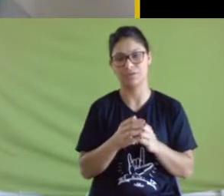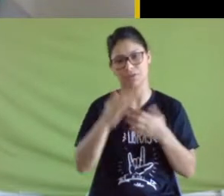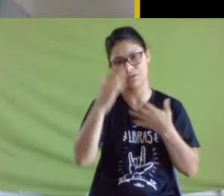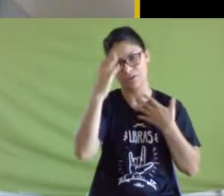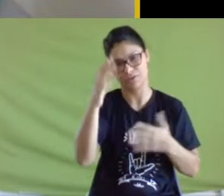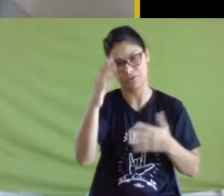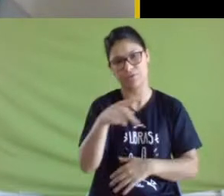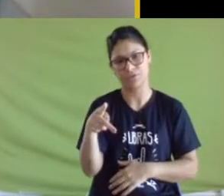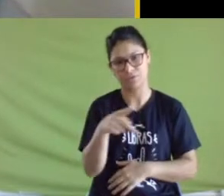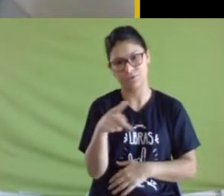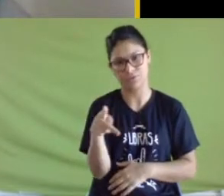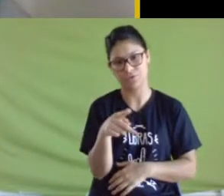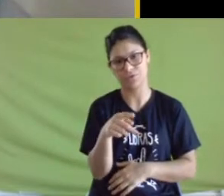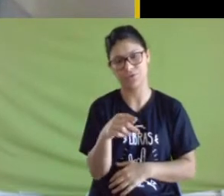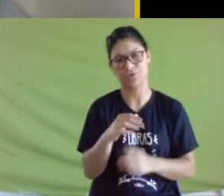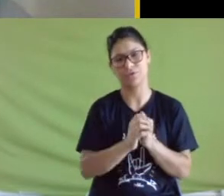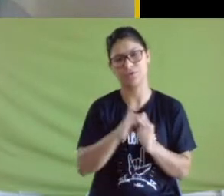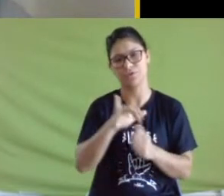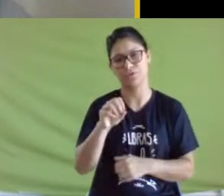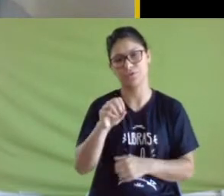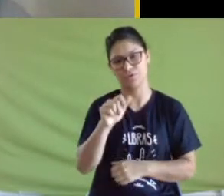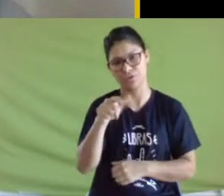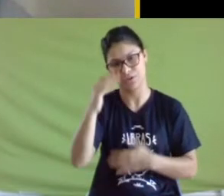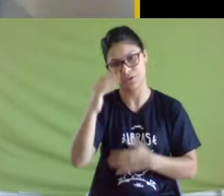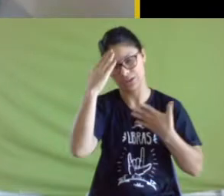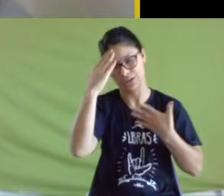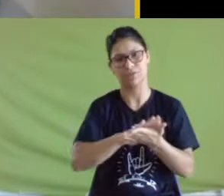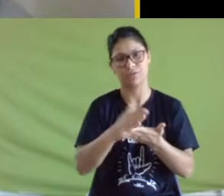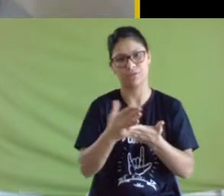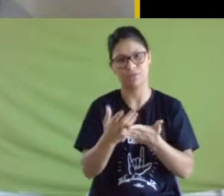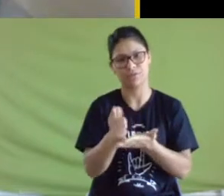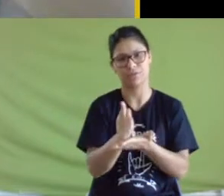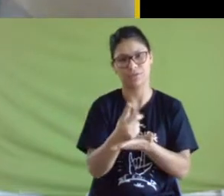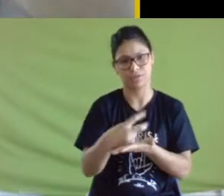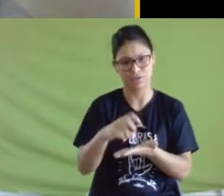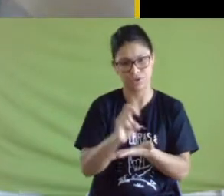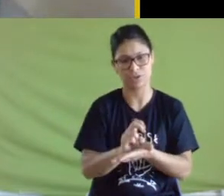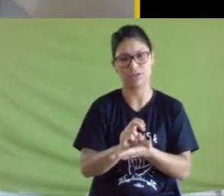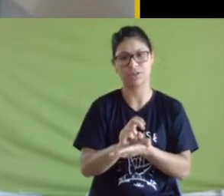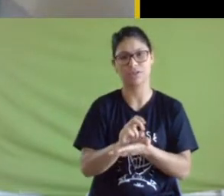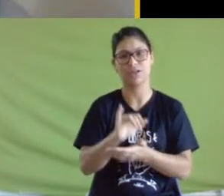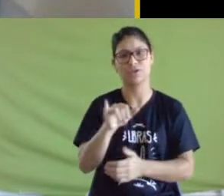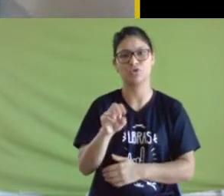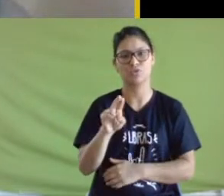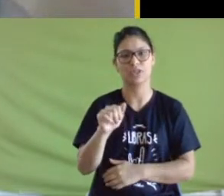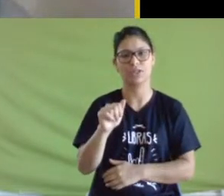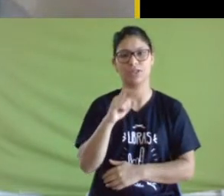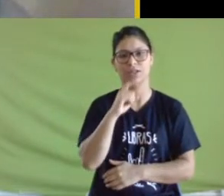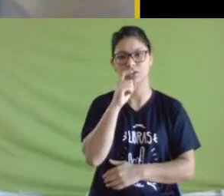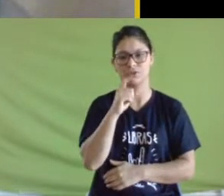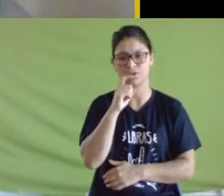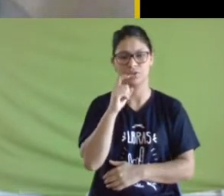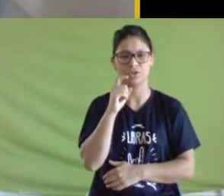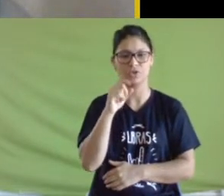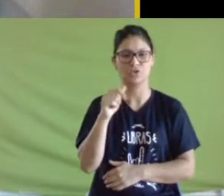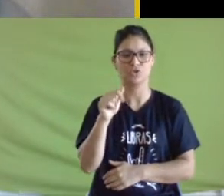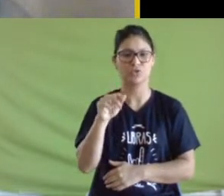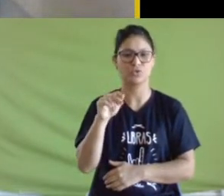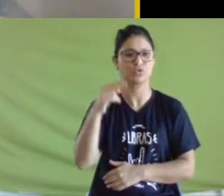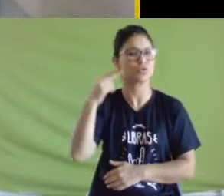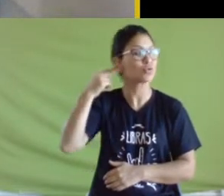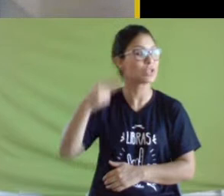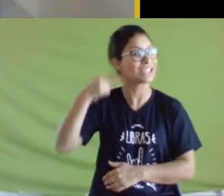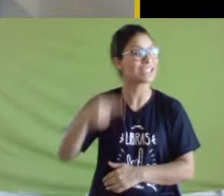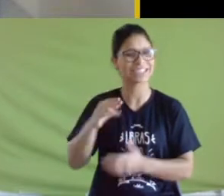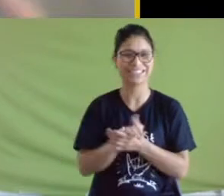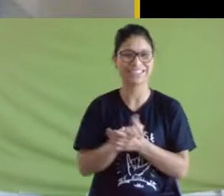agradeço ao professor Lacham, agradeço às nossas intérpretes, Grace, Juliane, pessoal da comissão, a Daiane,